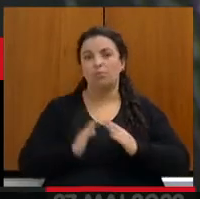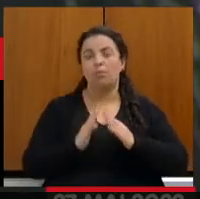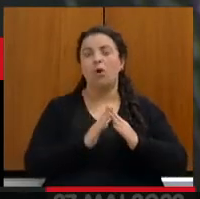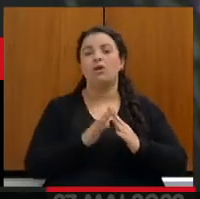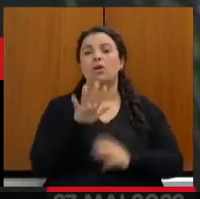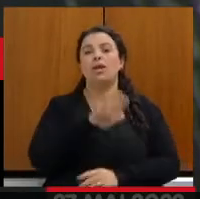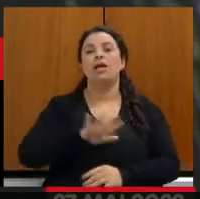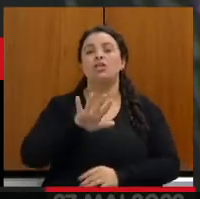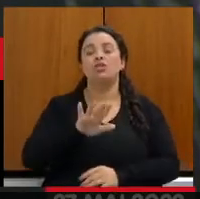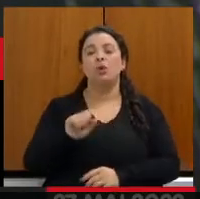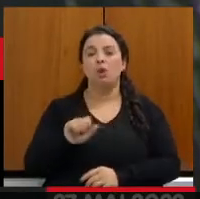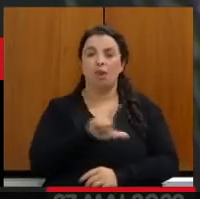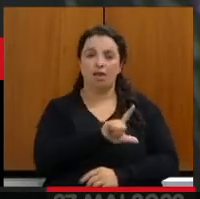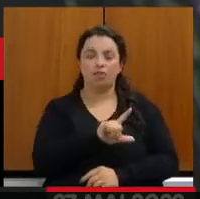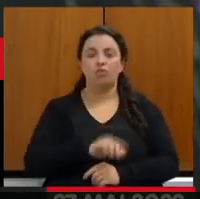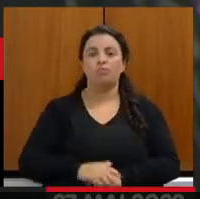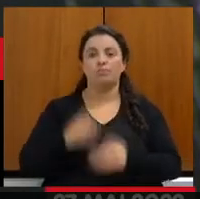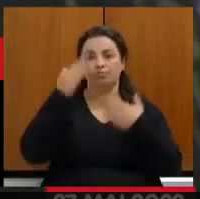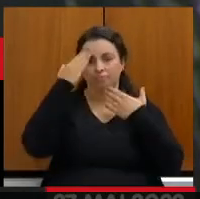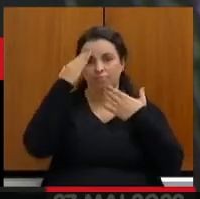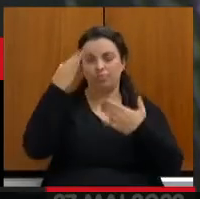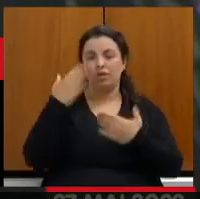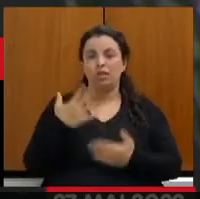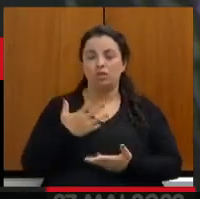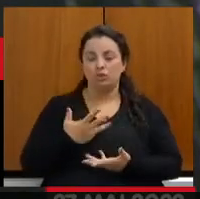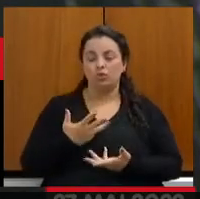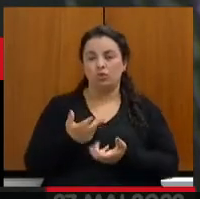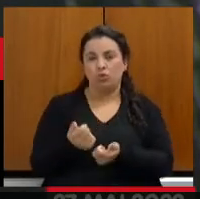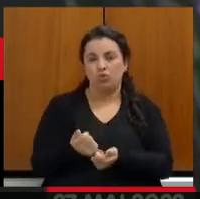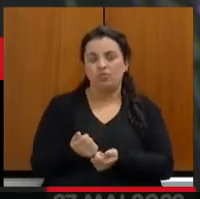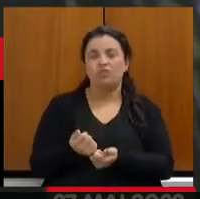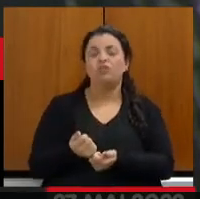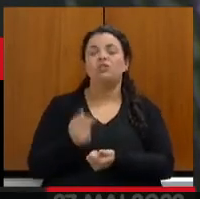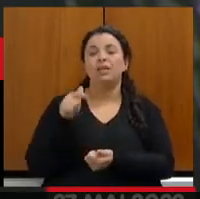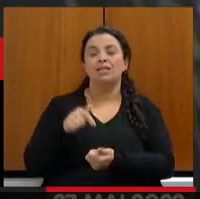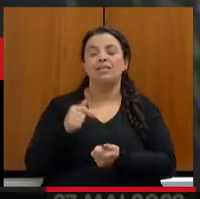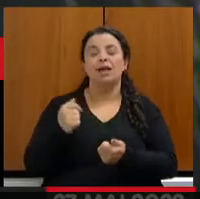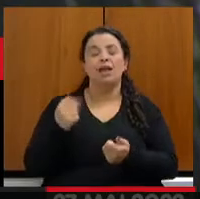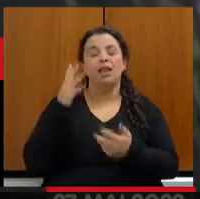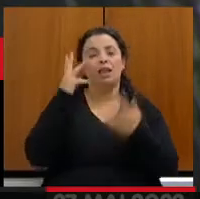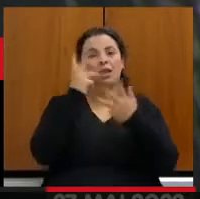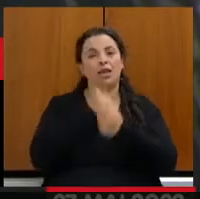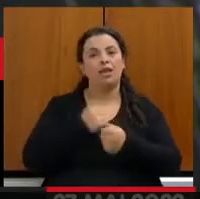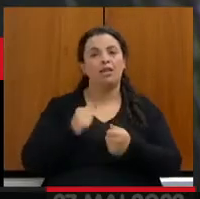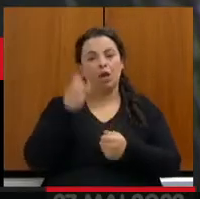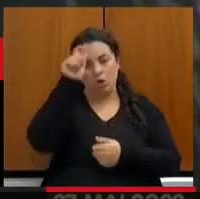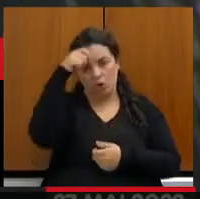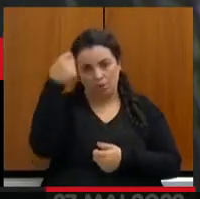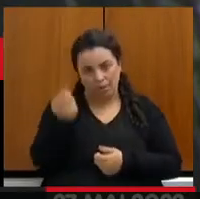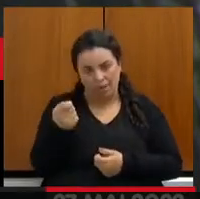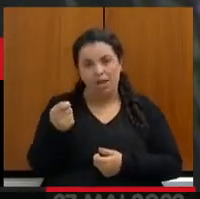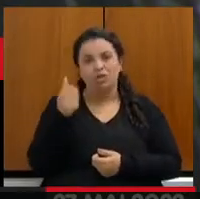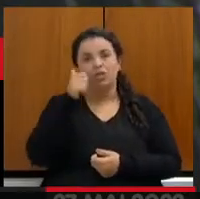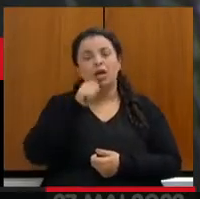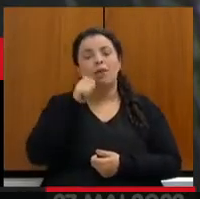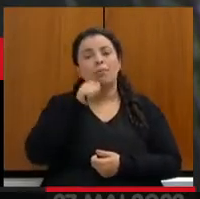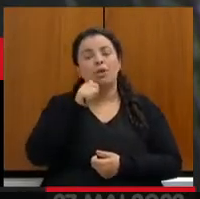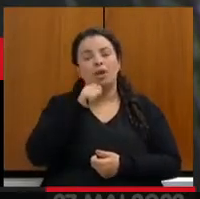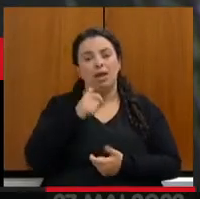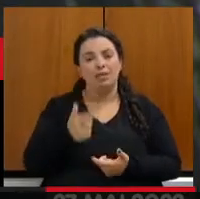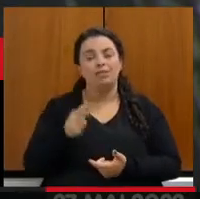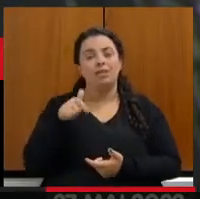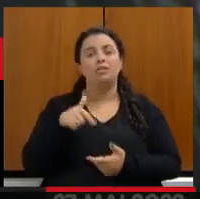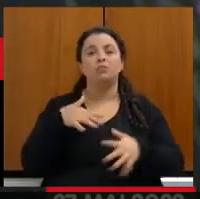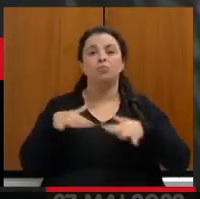mensalmente o convite desta linda homenagem às mulheres desse movimento Sempre Viva